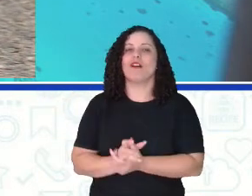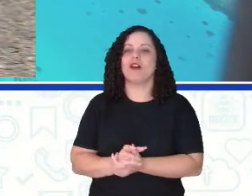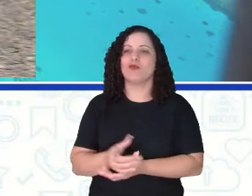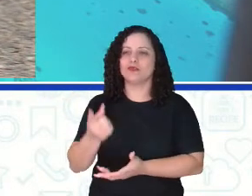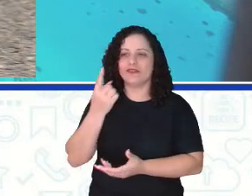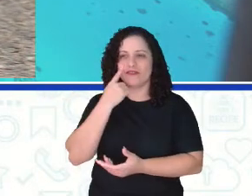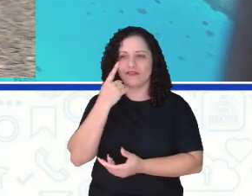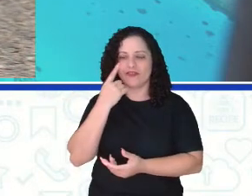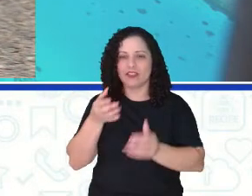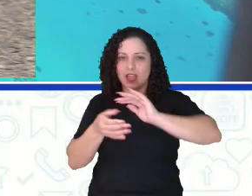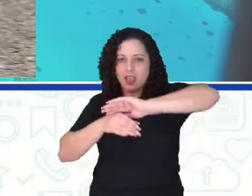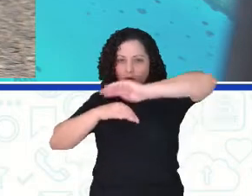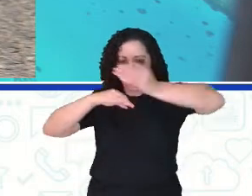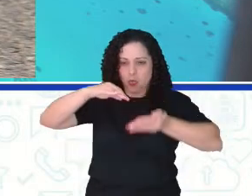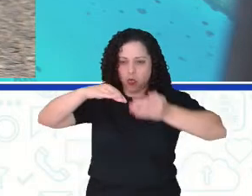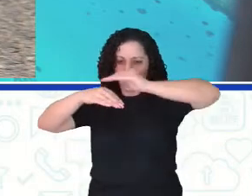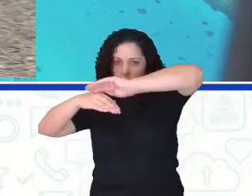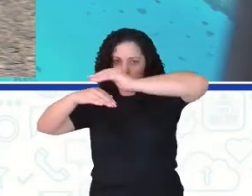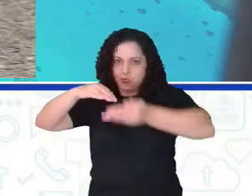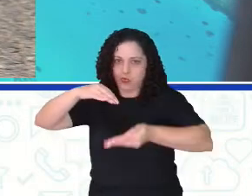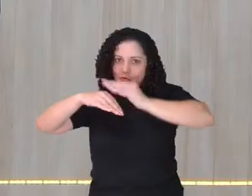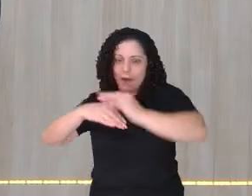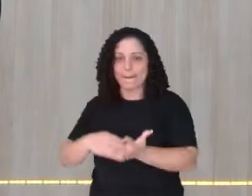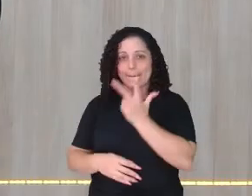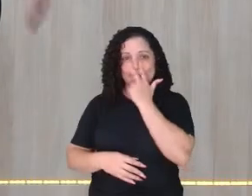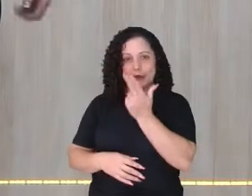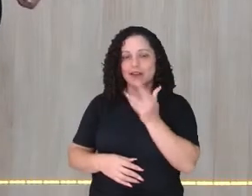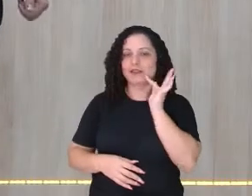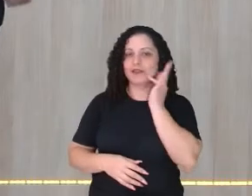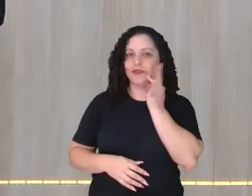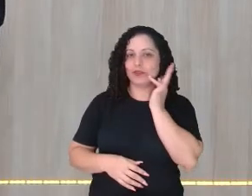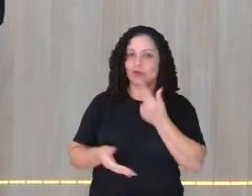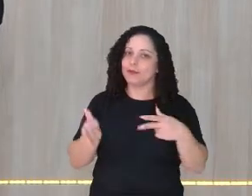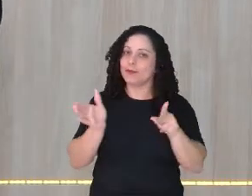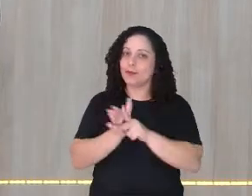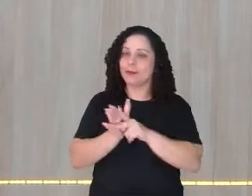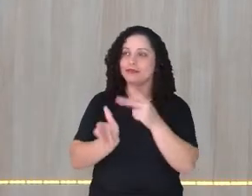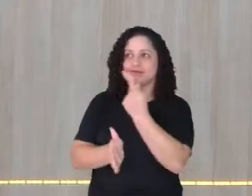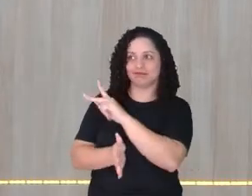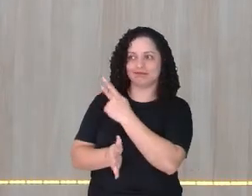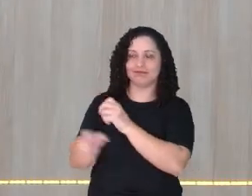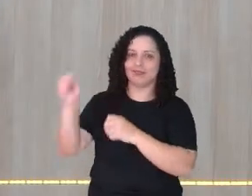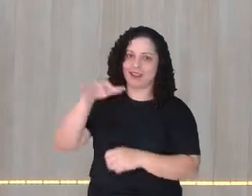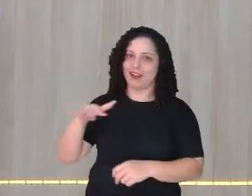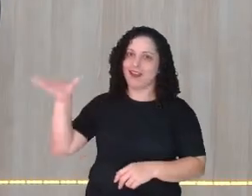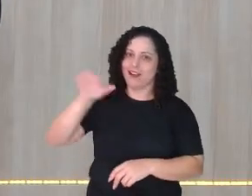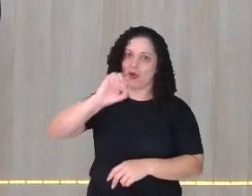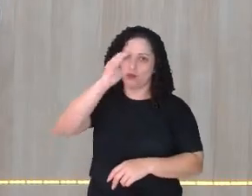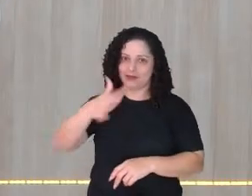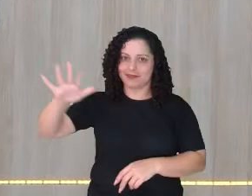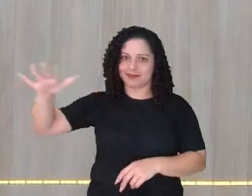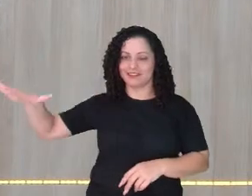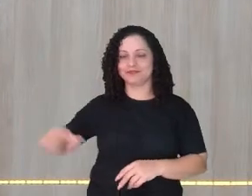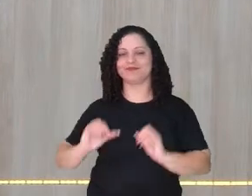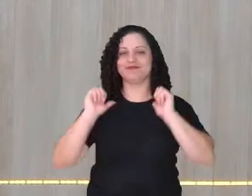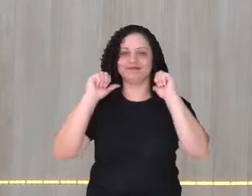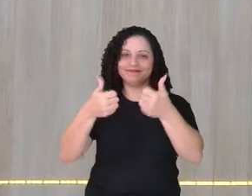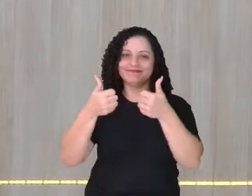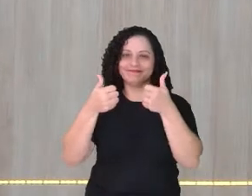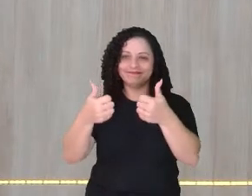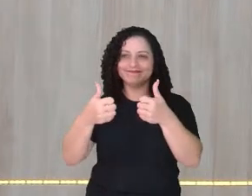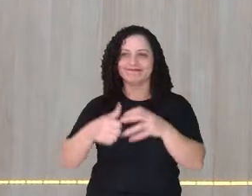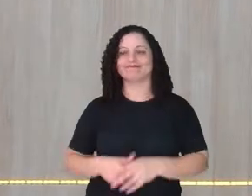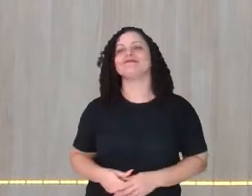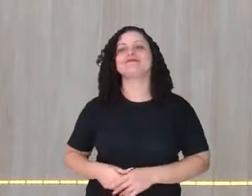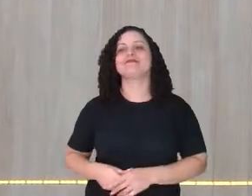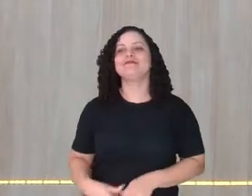dele é parecido com a fruta kiwi, que também é originária de lá, da região da Oceania. Beleza, pessoal? Eu